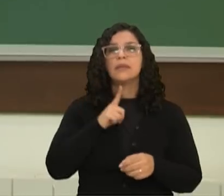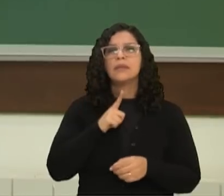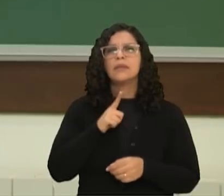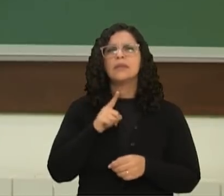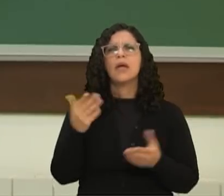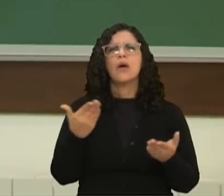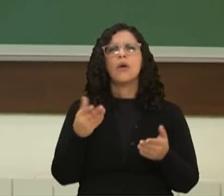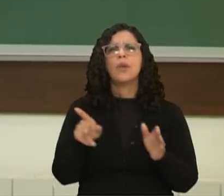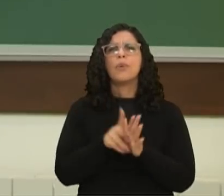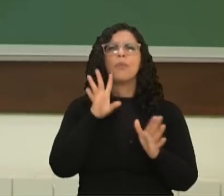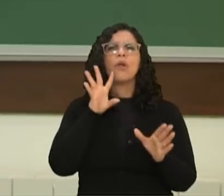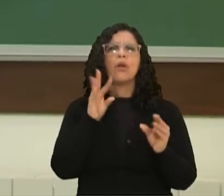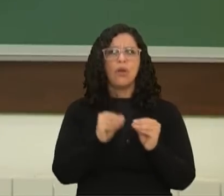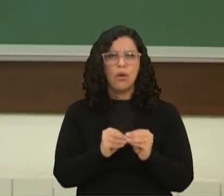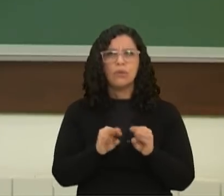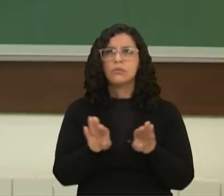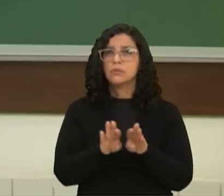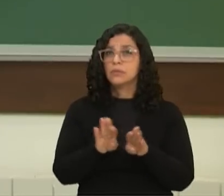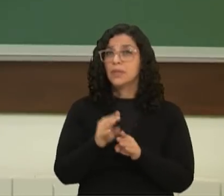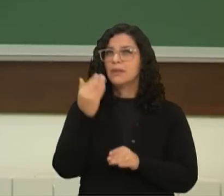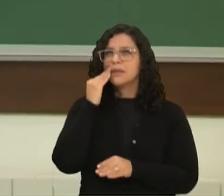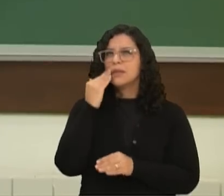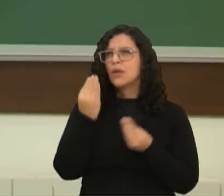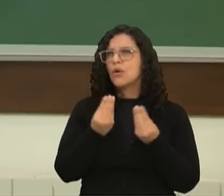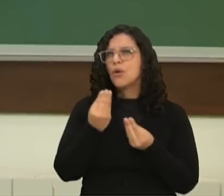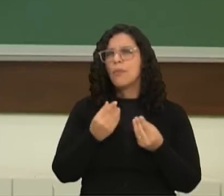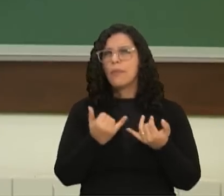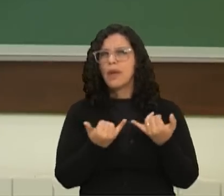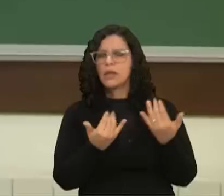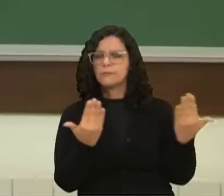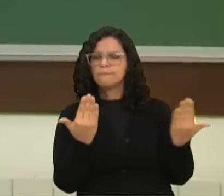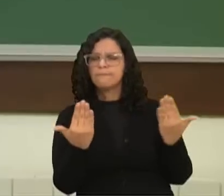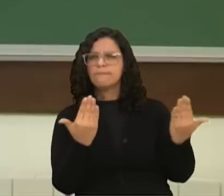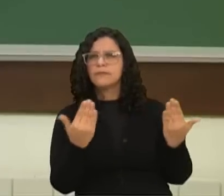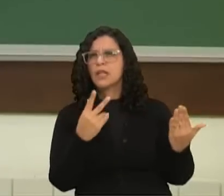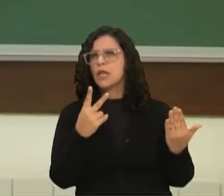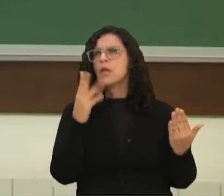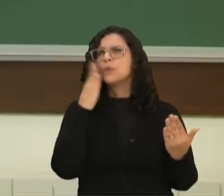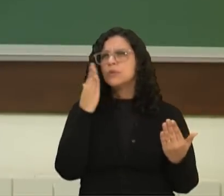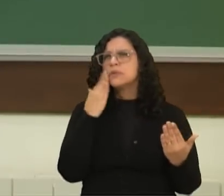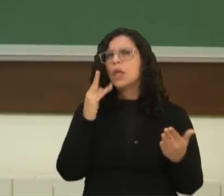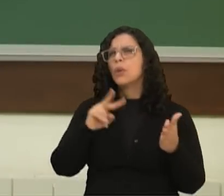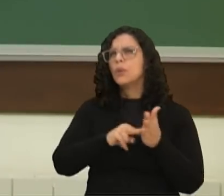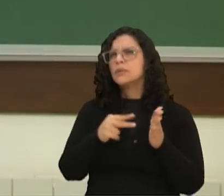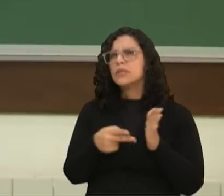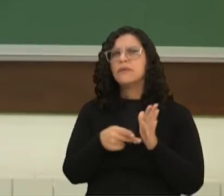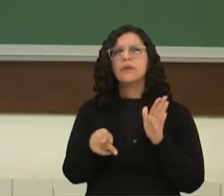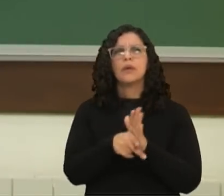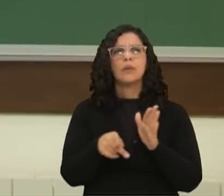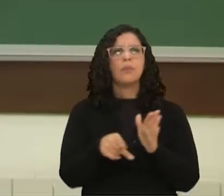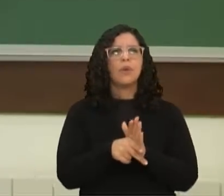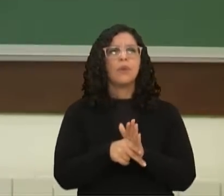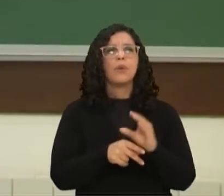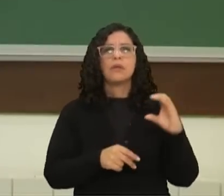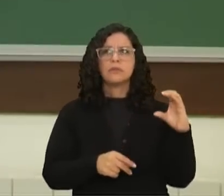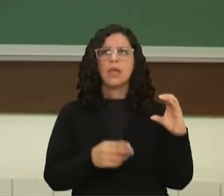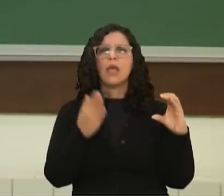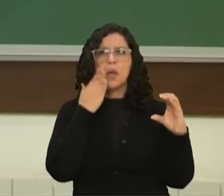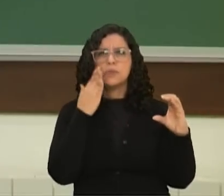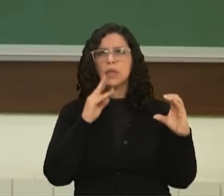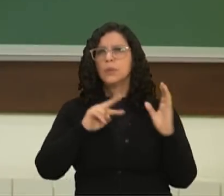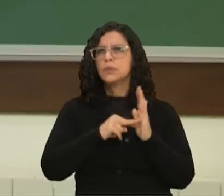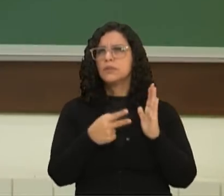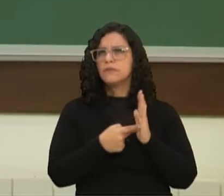ir pela lógica, pela eliminação. Ah, eu sei o que é out of mind, então faça